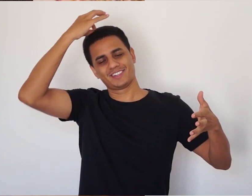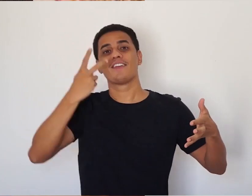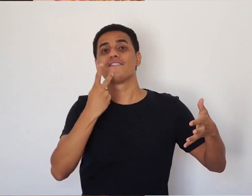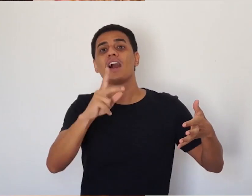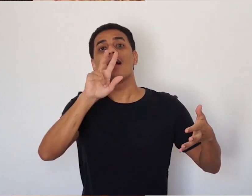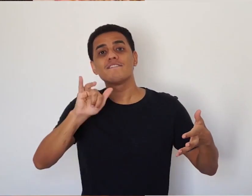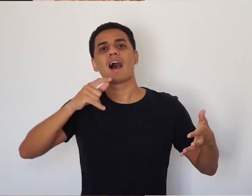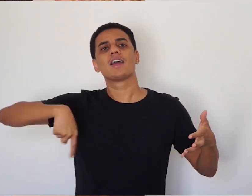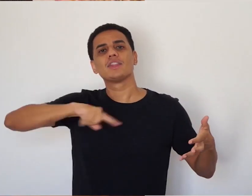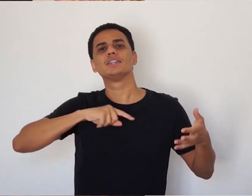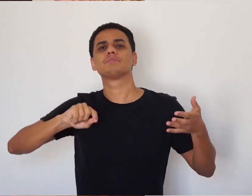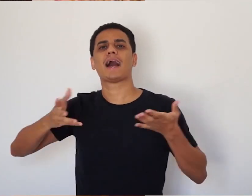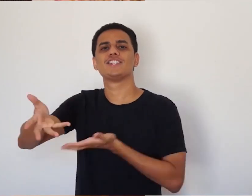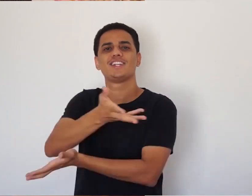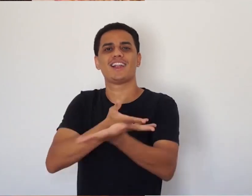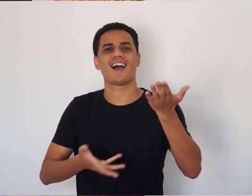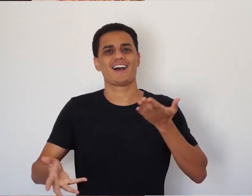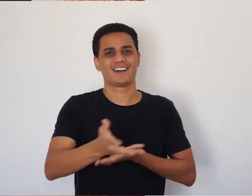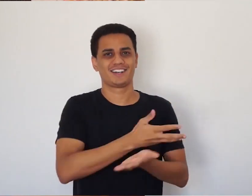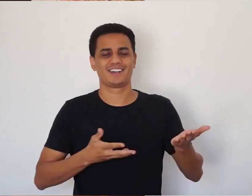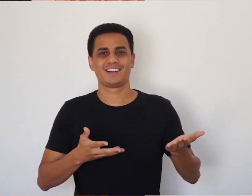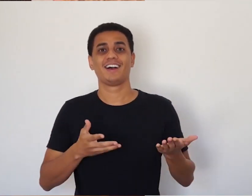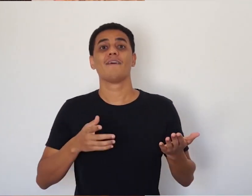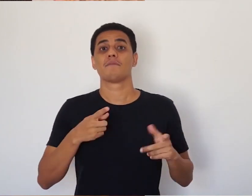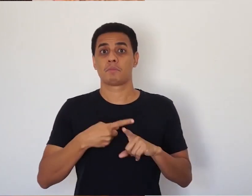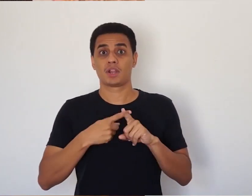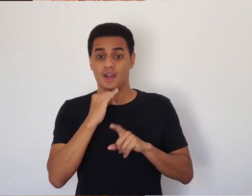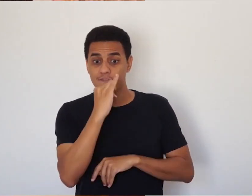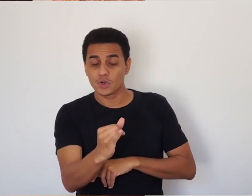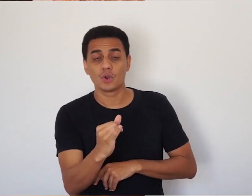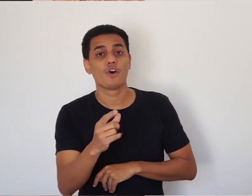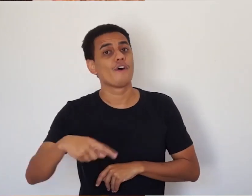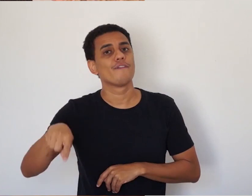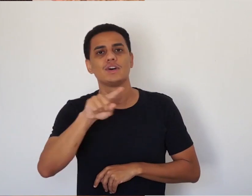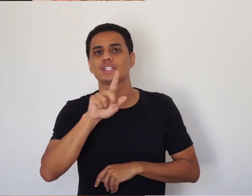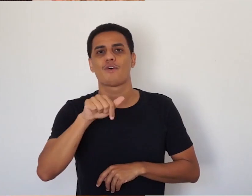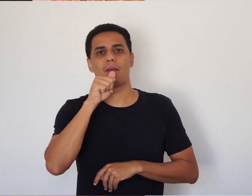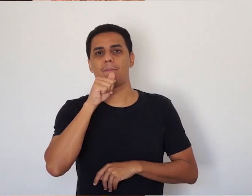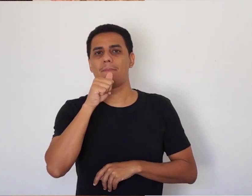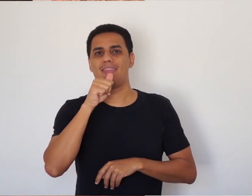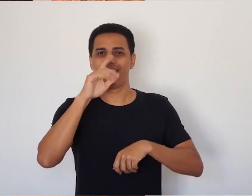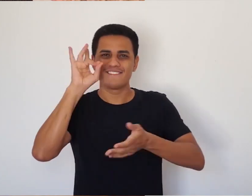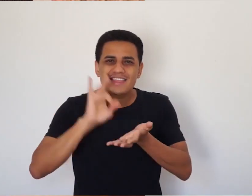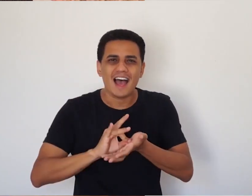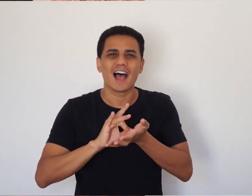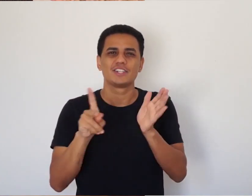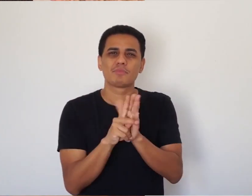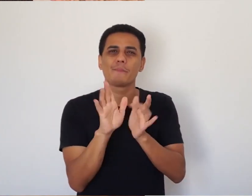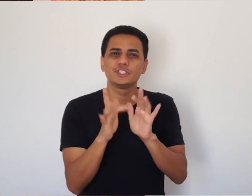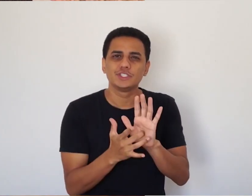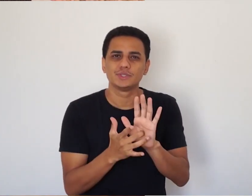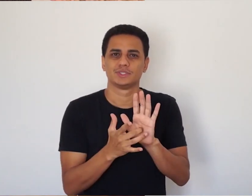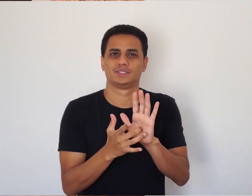Ele diz, vamos partilhar isso uns com os outros. Pois eu lhes digo que não beberei outra vez do fruto da videira até que